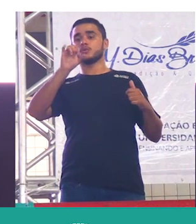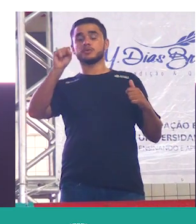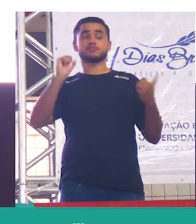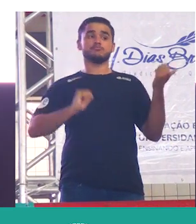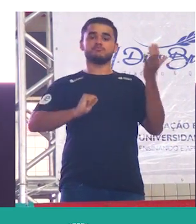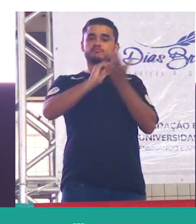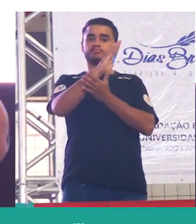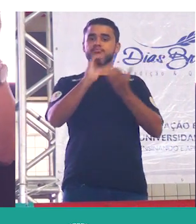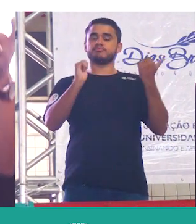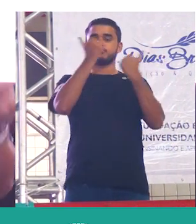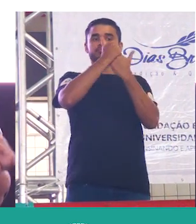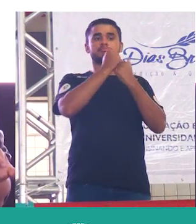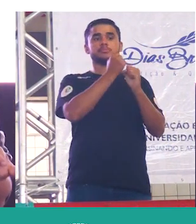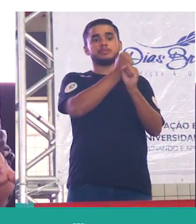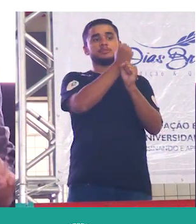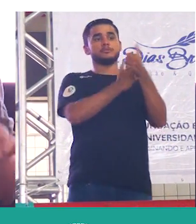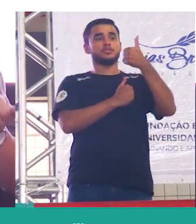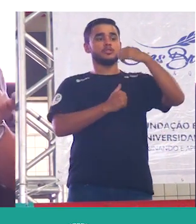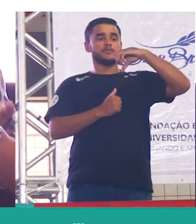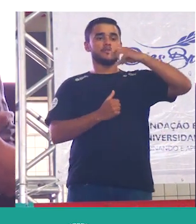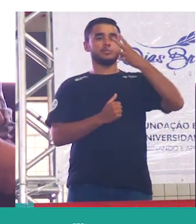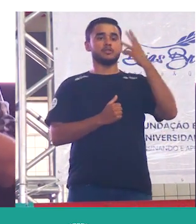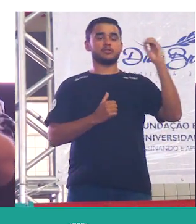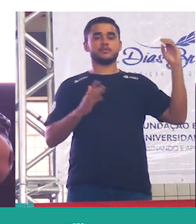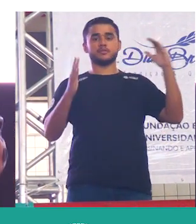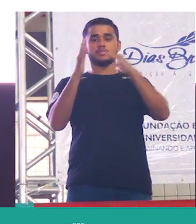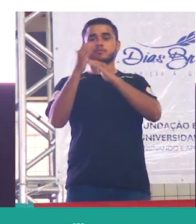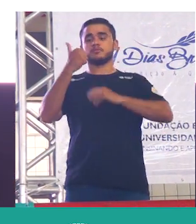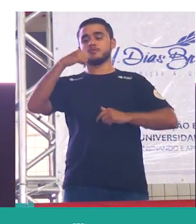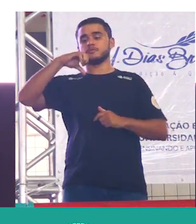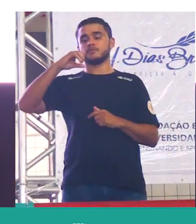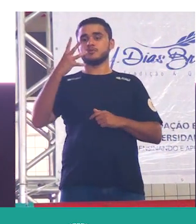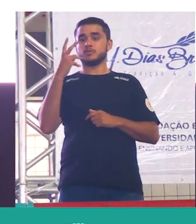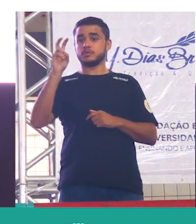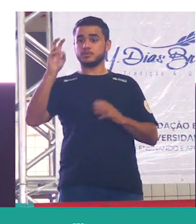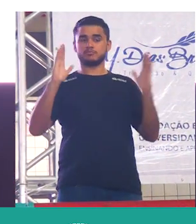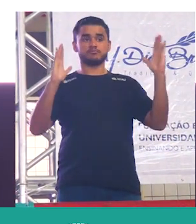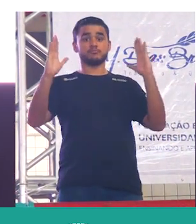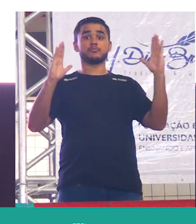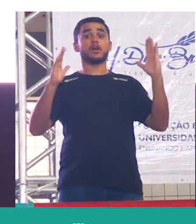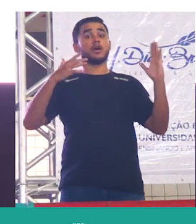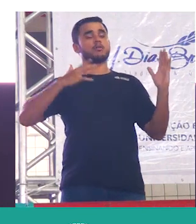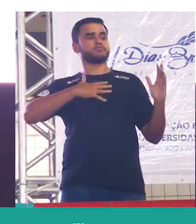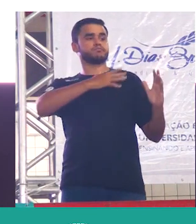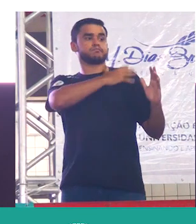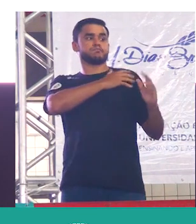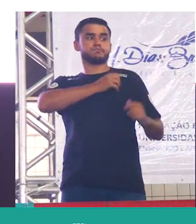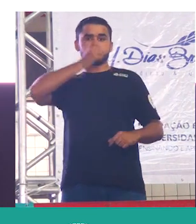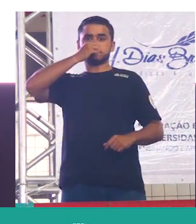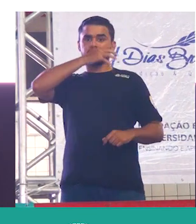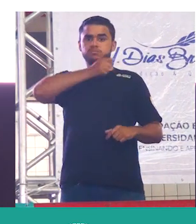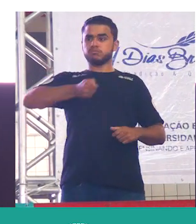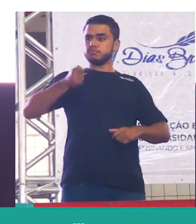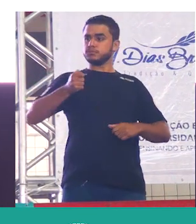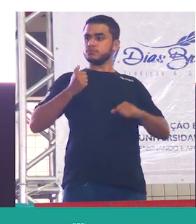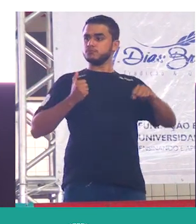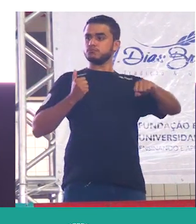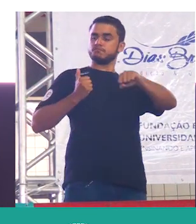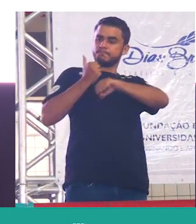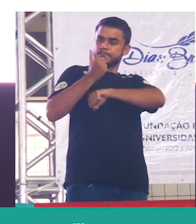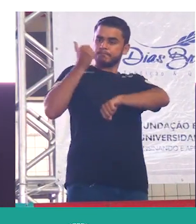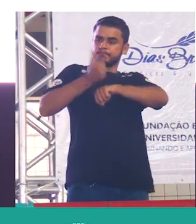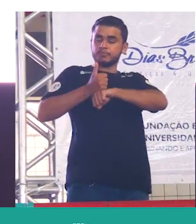de 1930 até 1945. Mas desta vez, ele